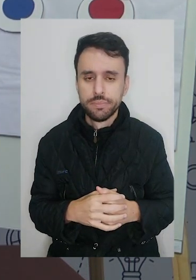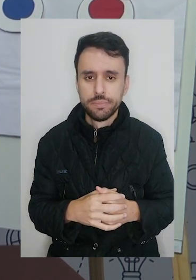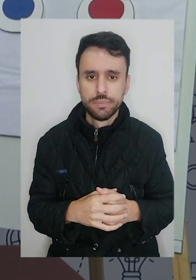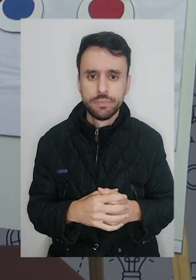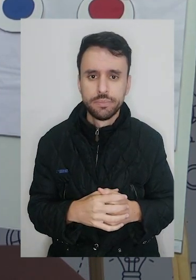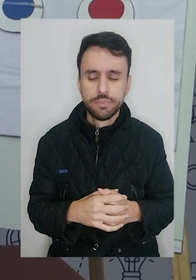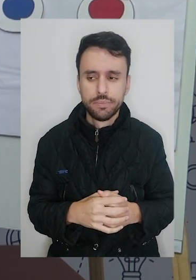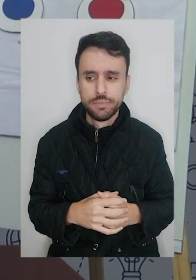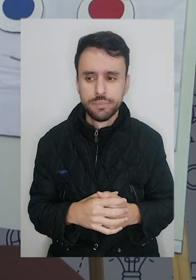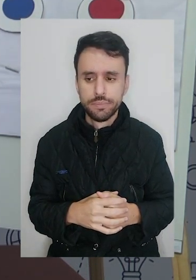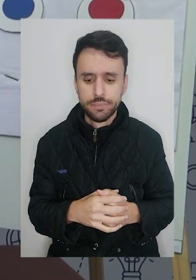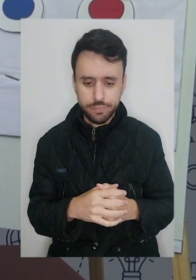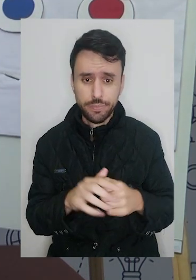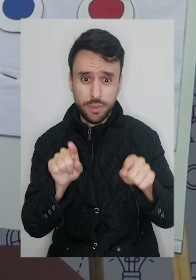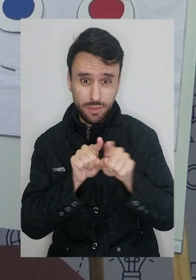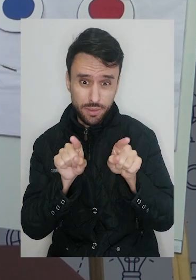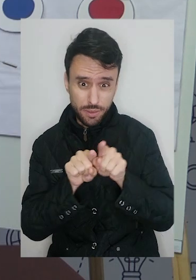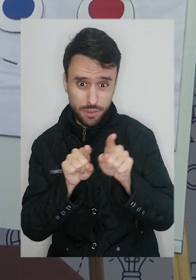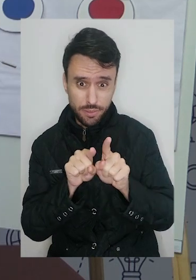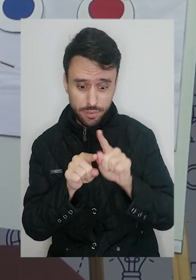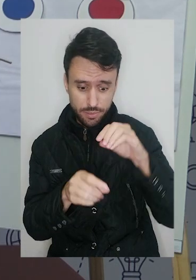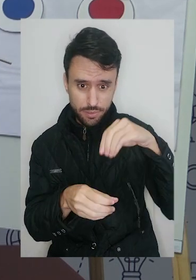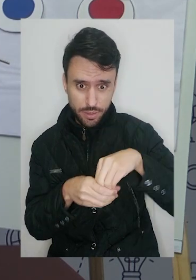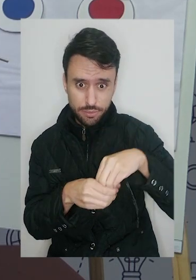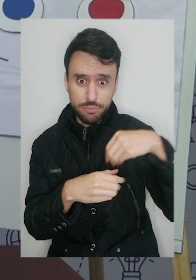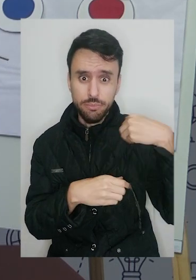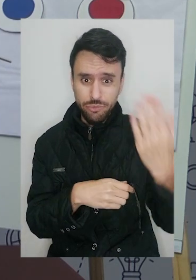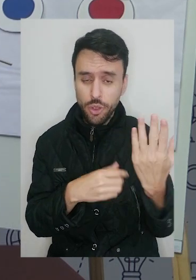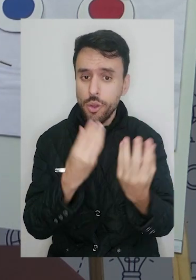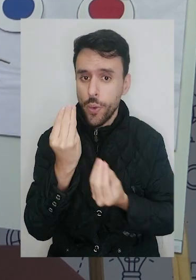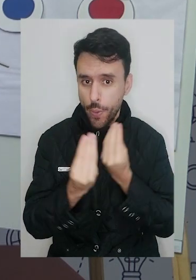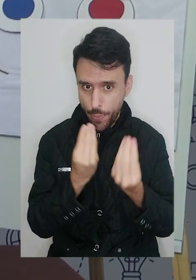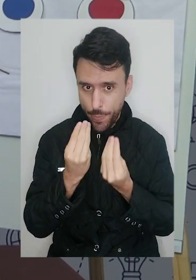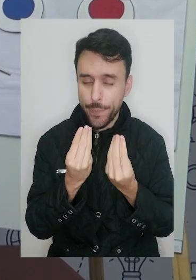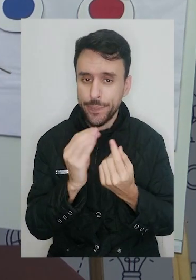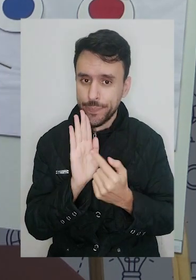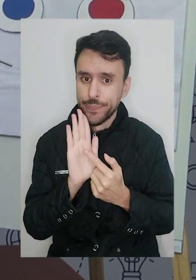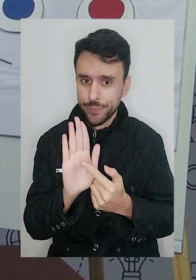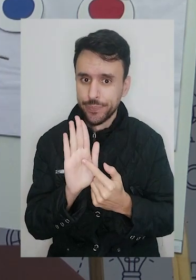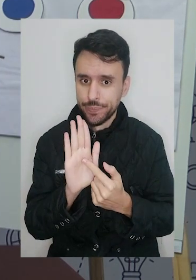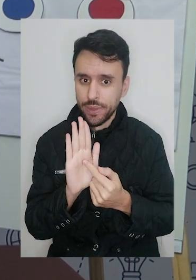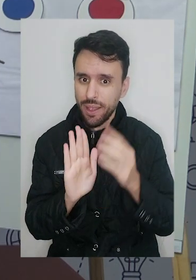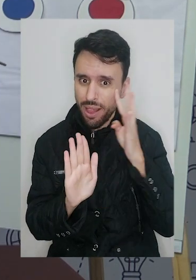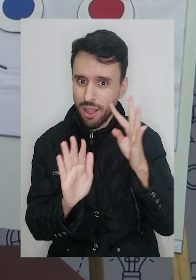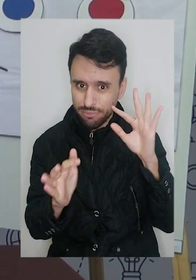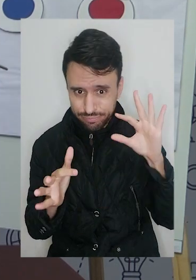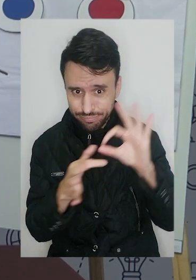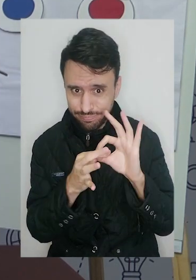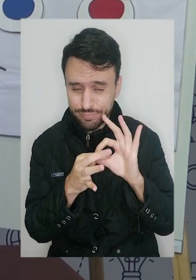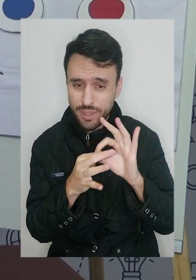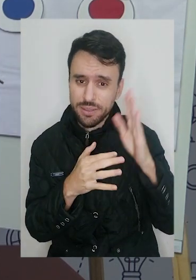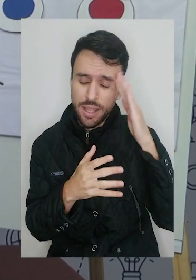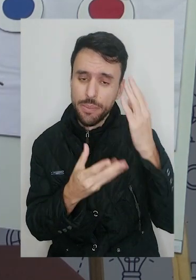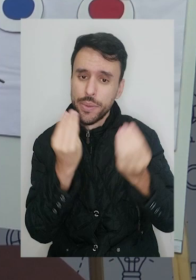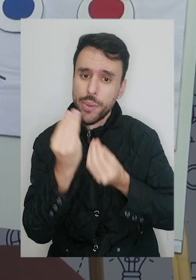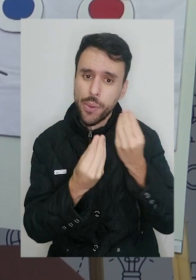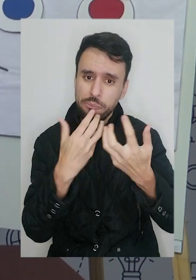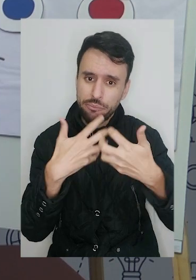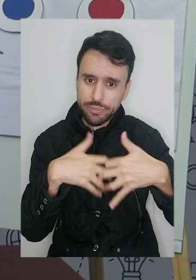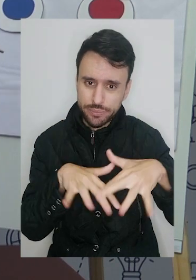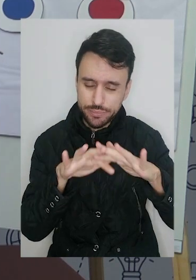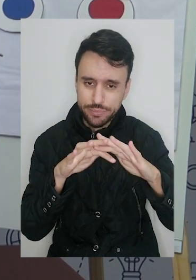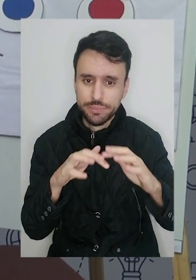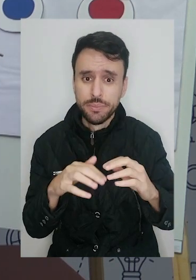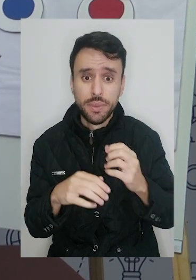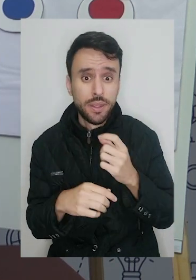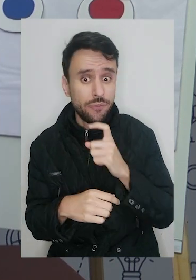pontinha para fora e o aparelhinho fica para dentro. Então, é bem legal porque a gente consegue saber se está frio